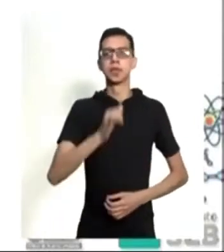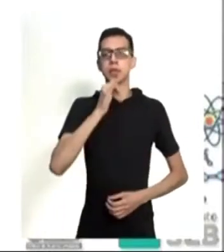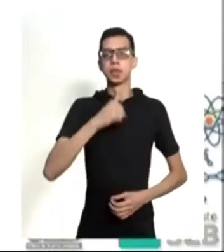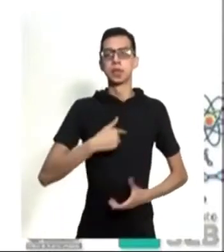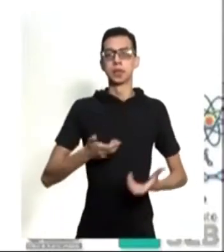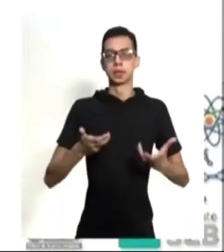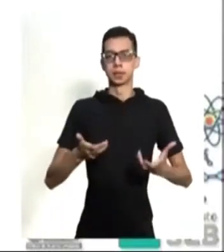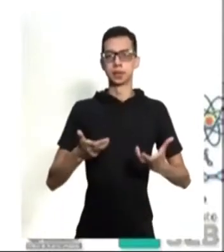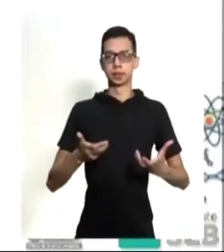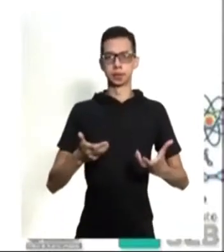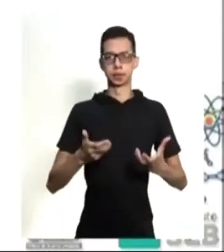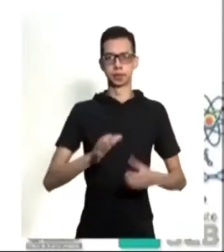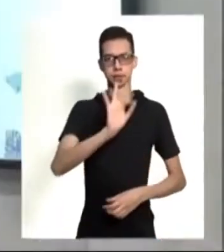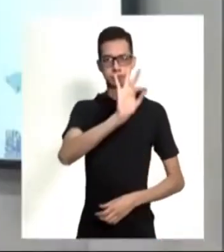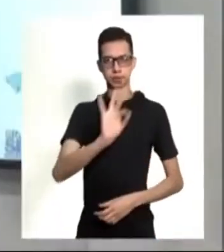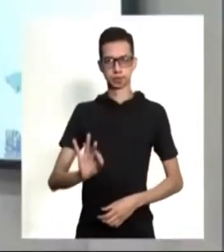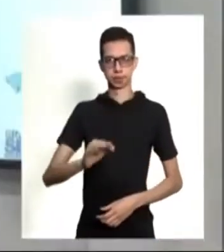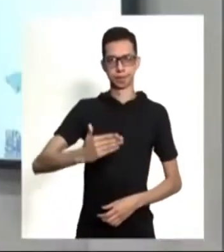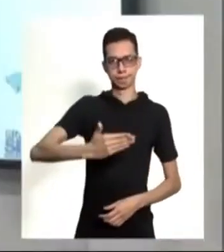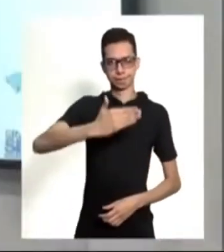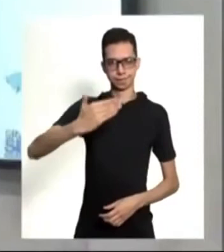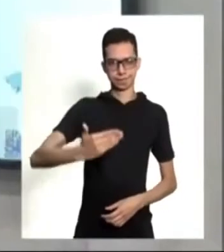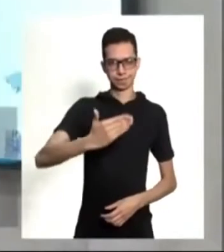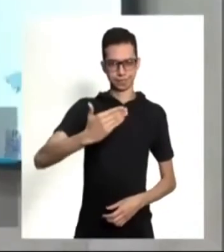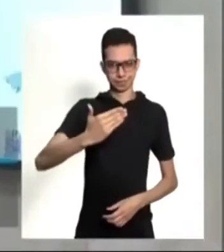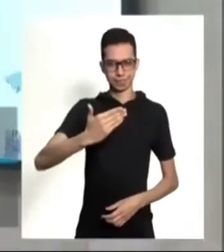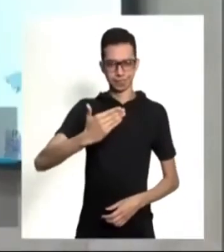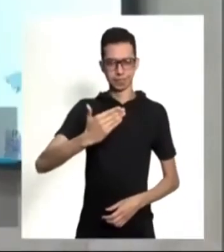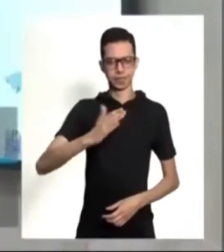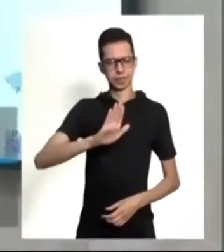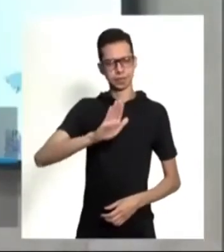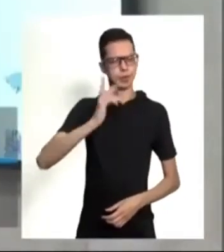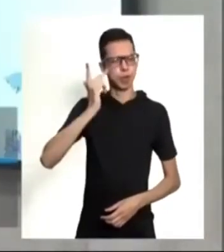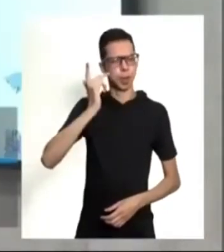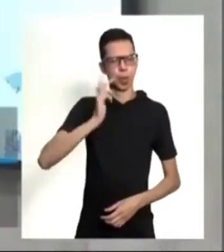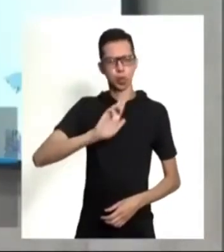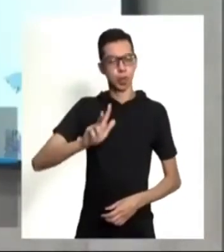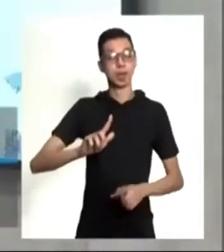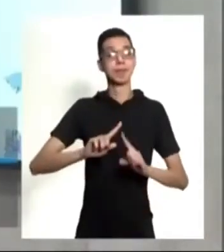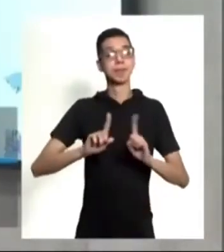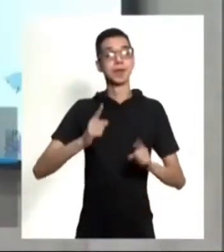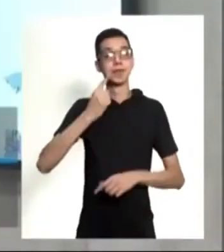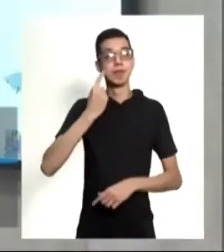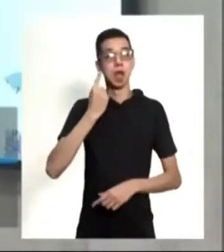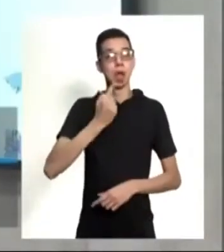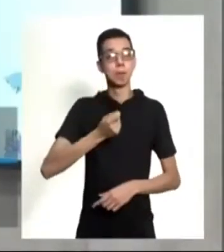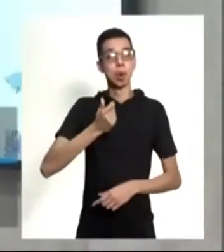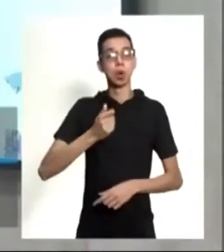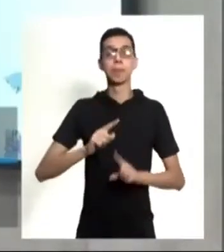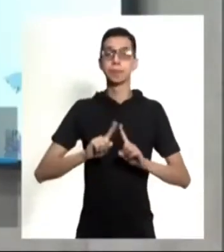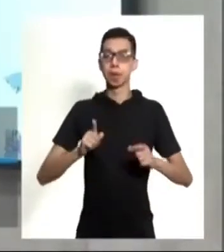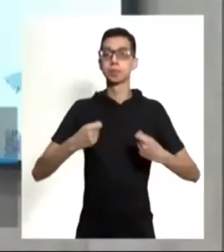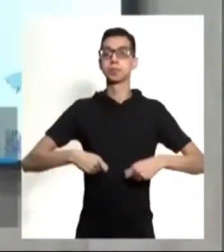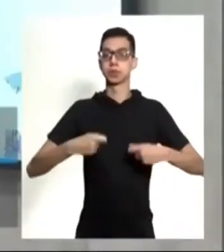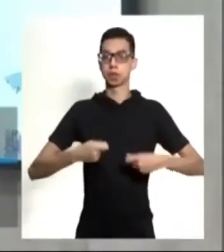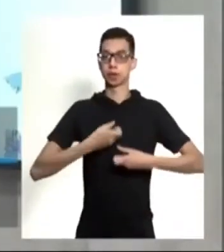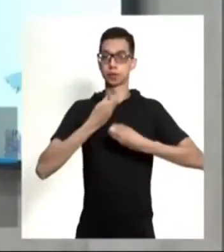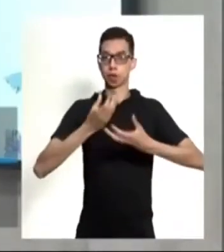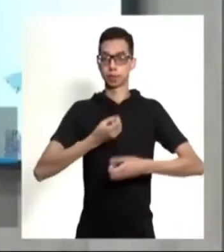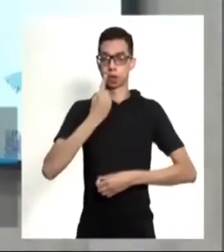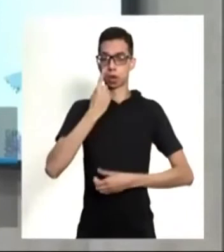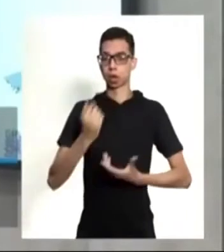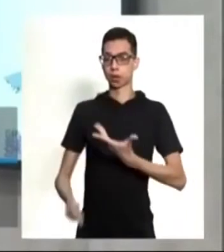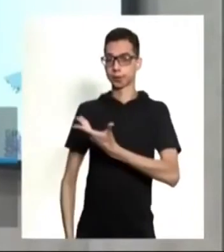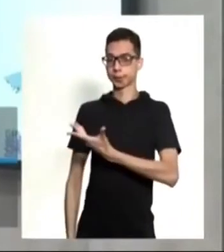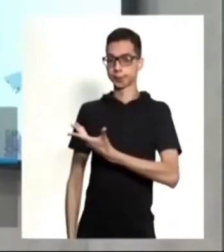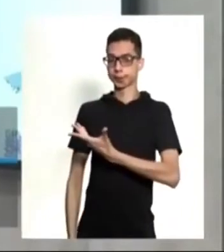atenção, não é muito comum, é pouco cobrado no vestibular, mas eu preciso dessa informação. Veja que essa face é um retangulinho. E